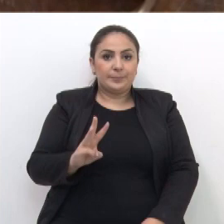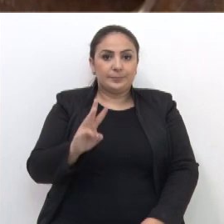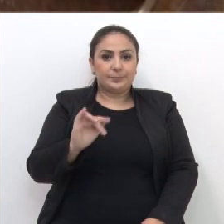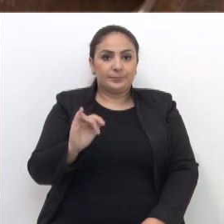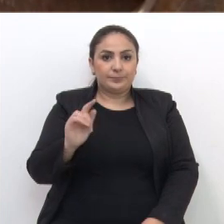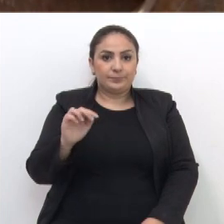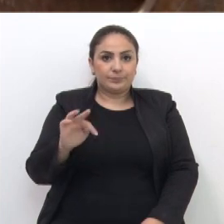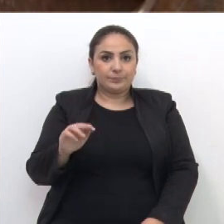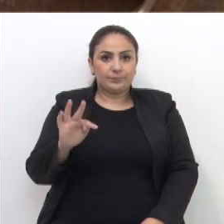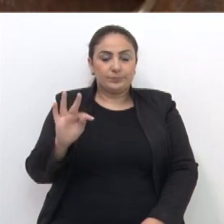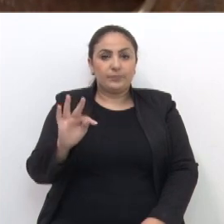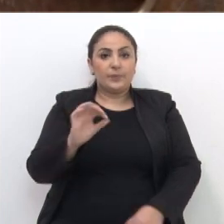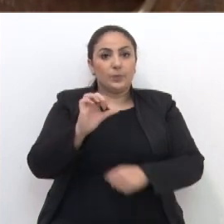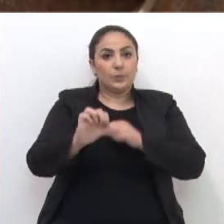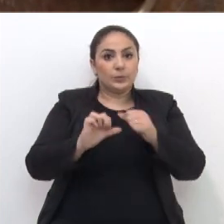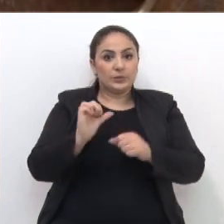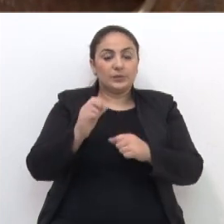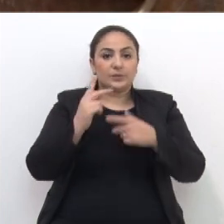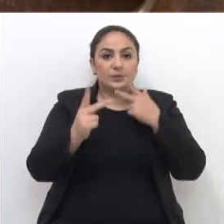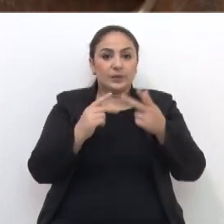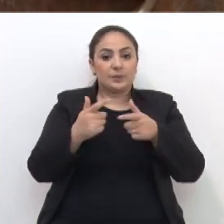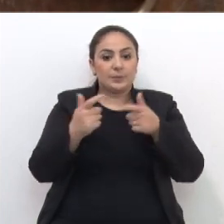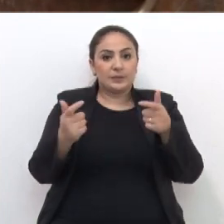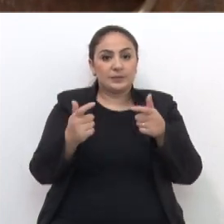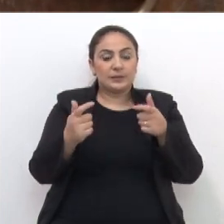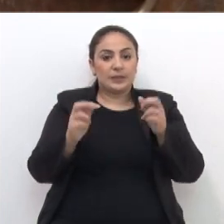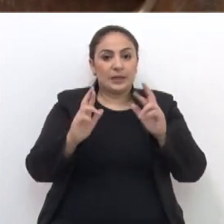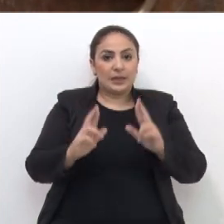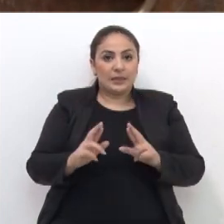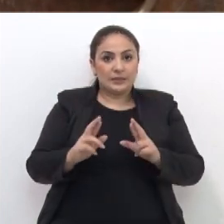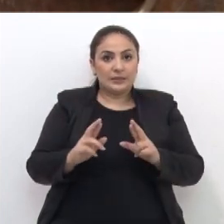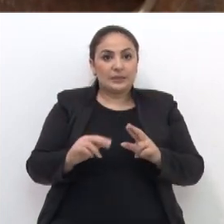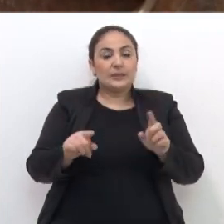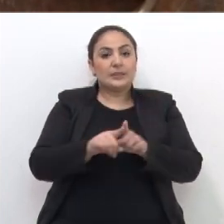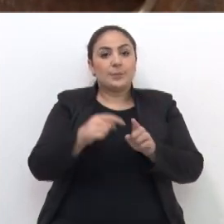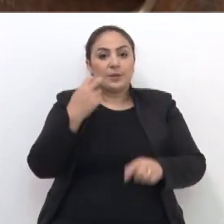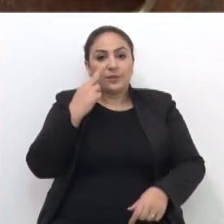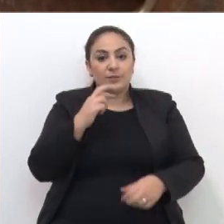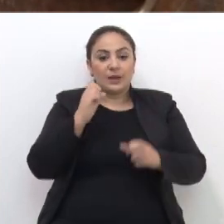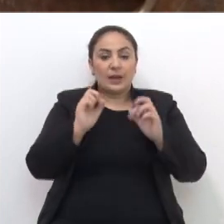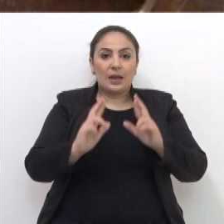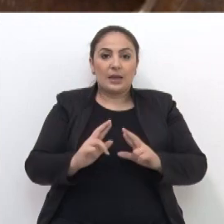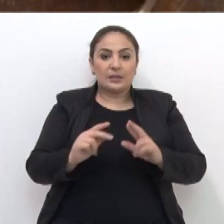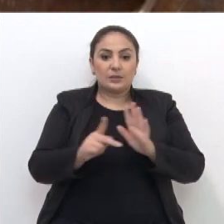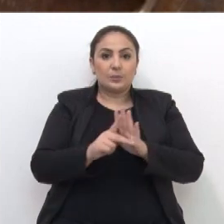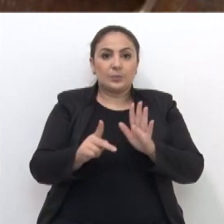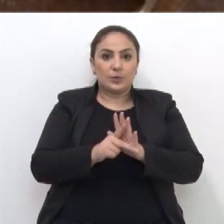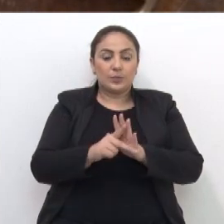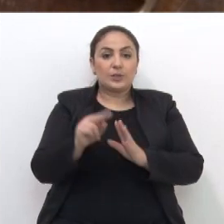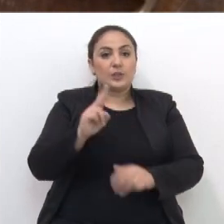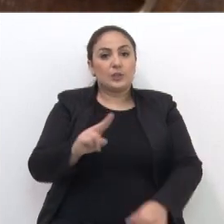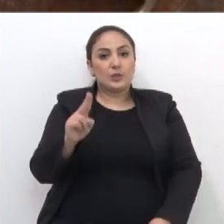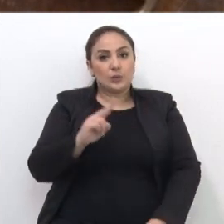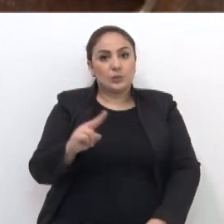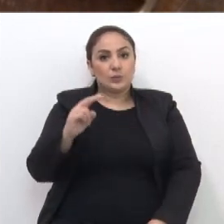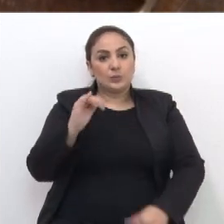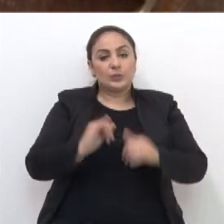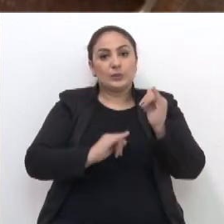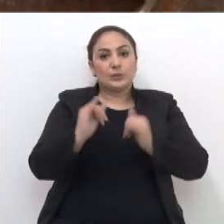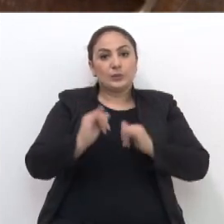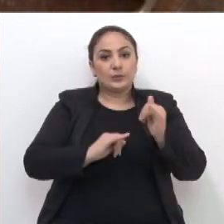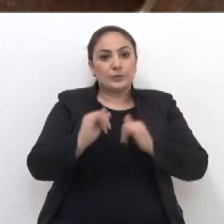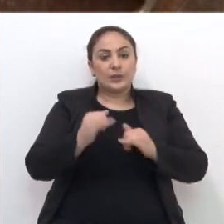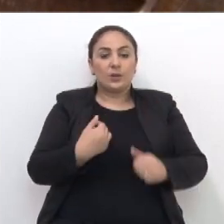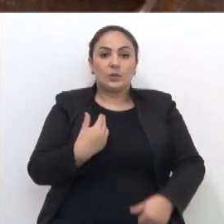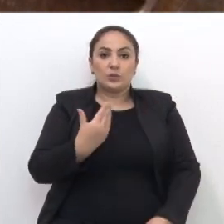plano diretor e essas alterações que vieram para serem feitas antes de concluir a revisão são alterações de interesse social, quer